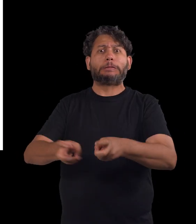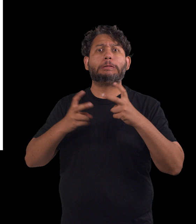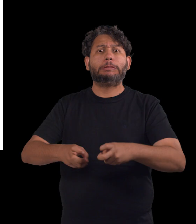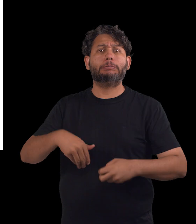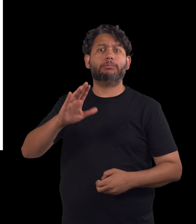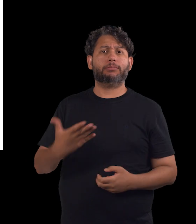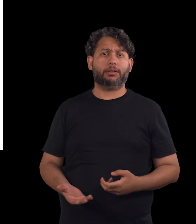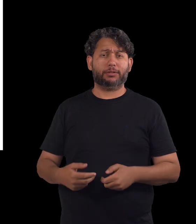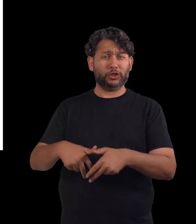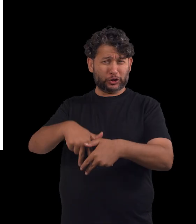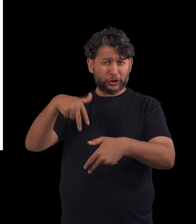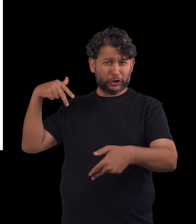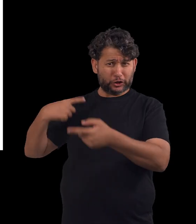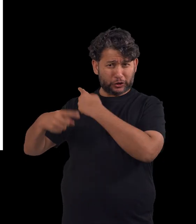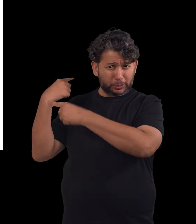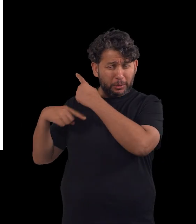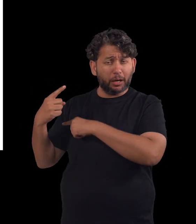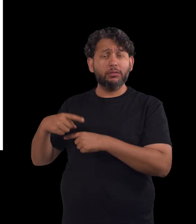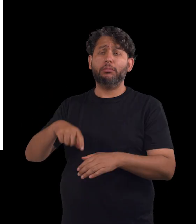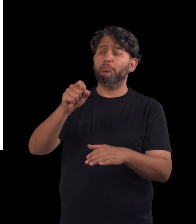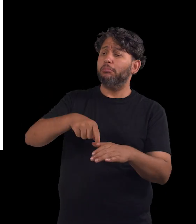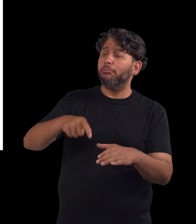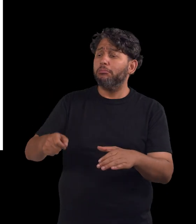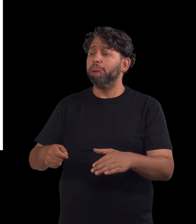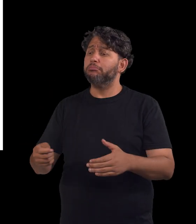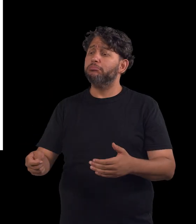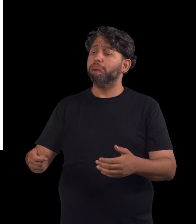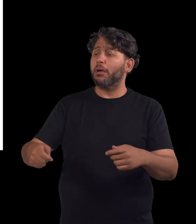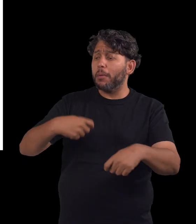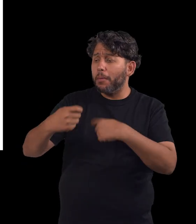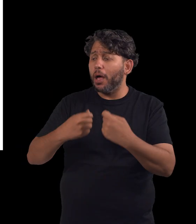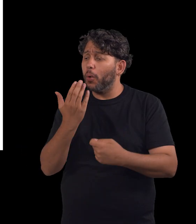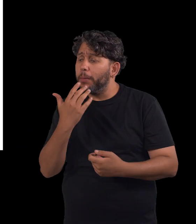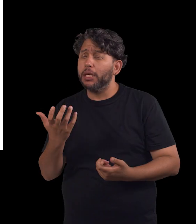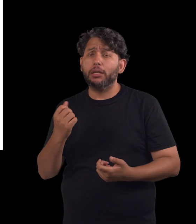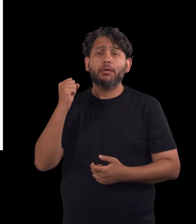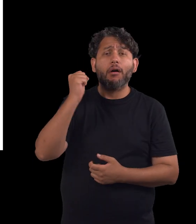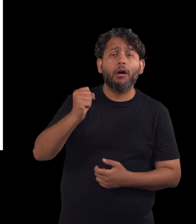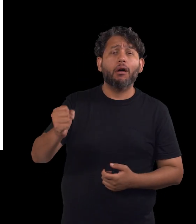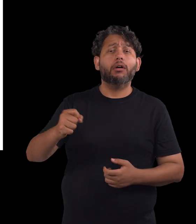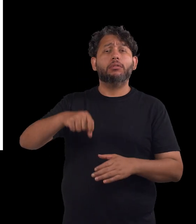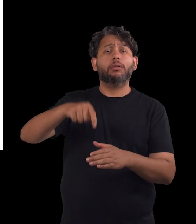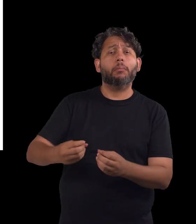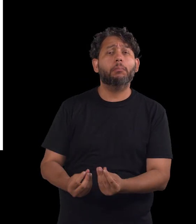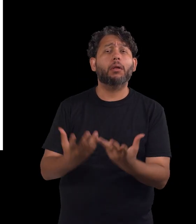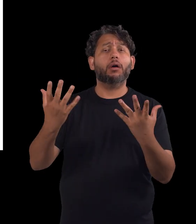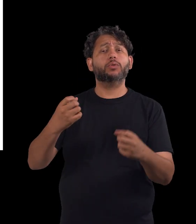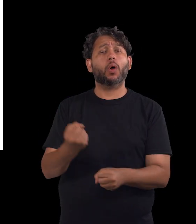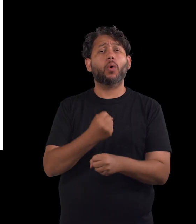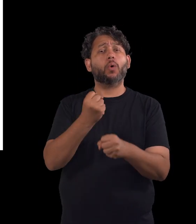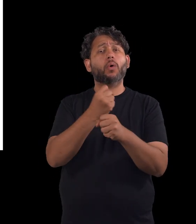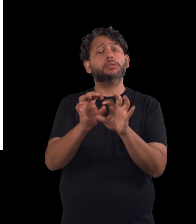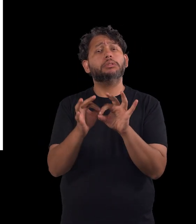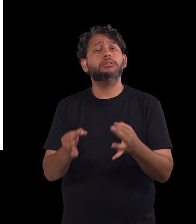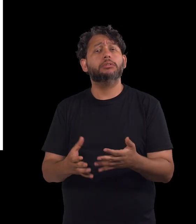Nossos antepassados produziam apenas o necessário para sobreviver. Caçavam, plantavam,